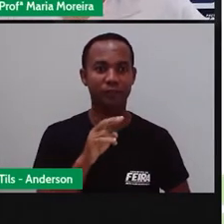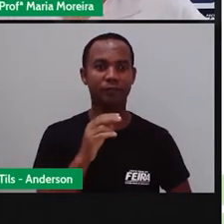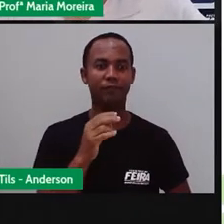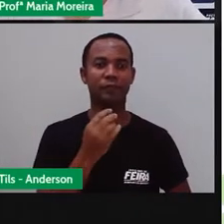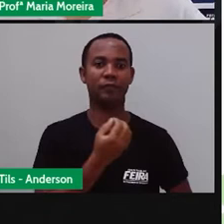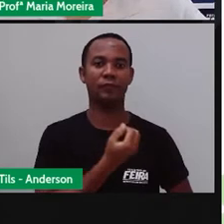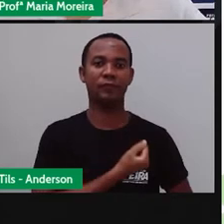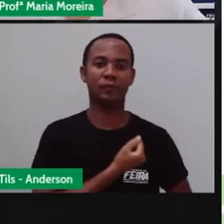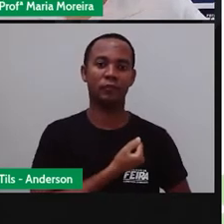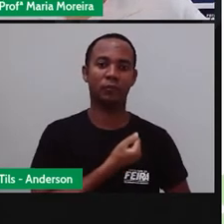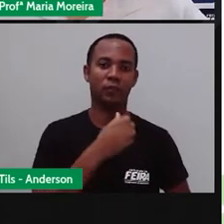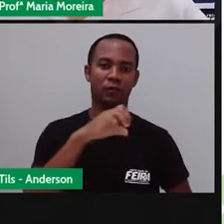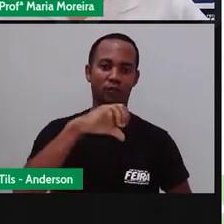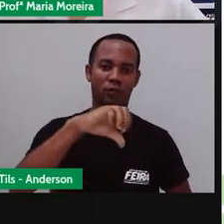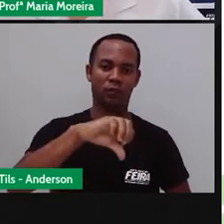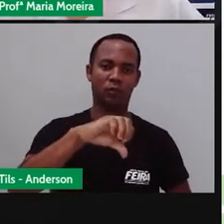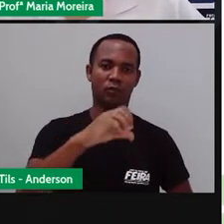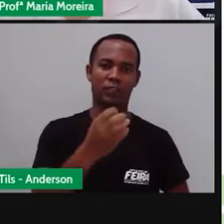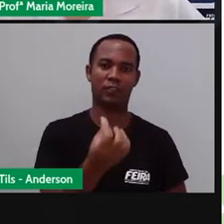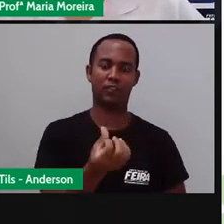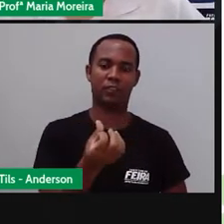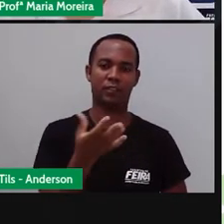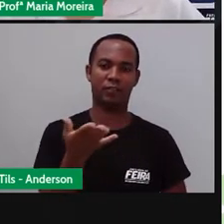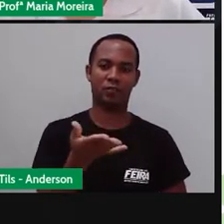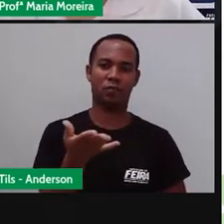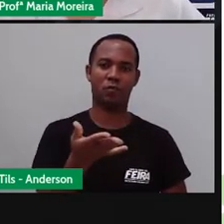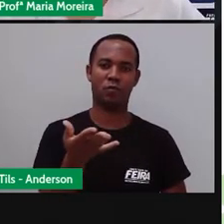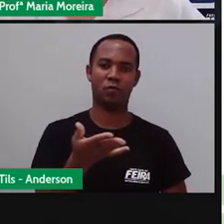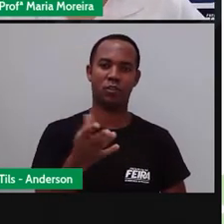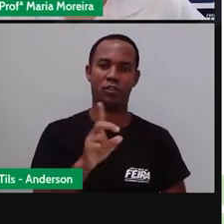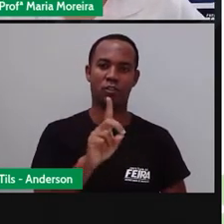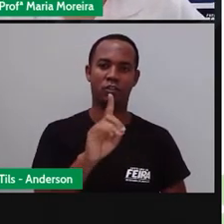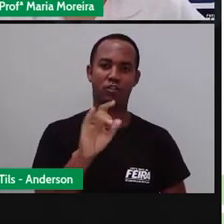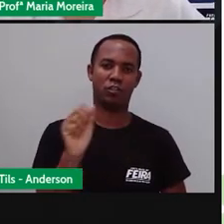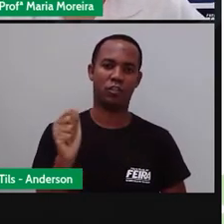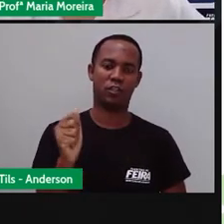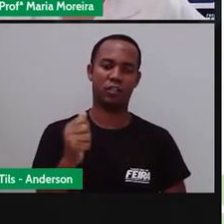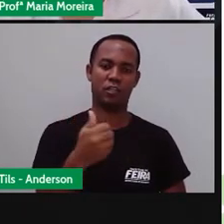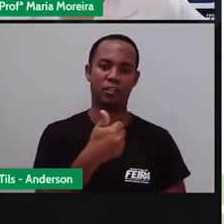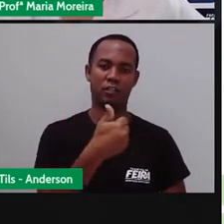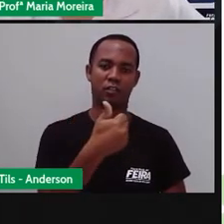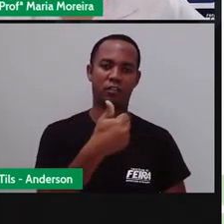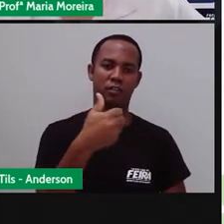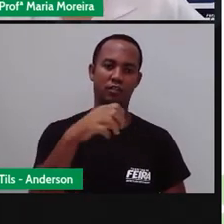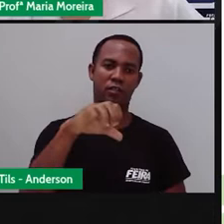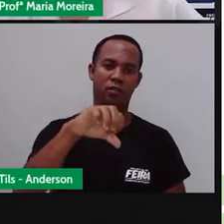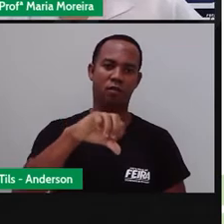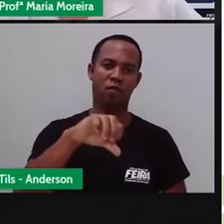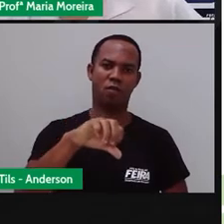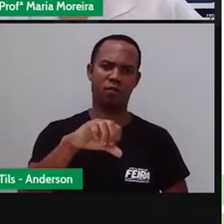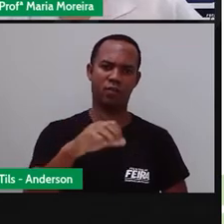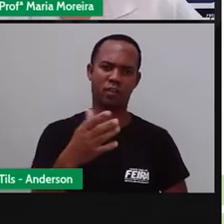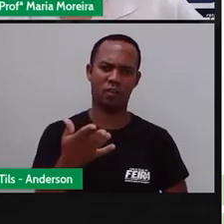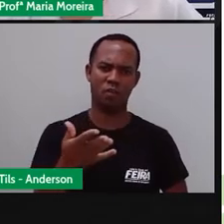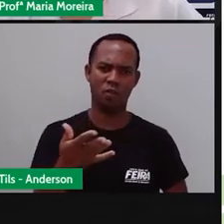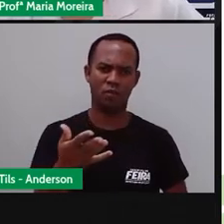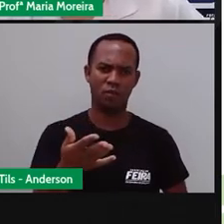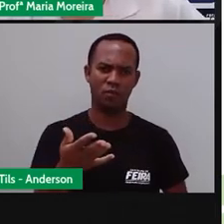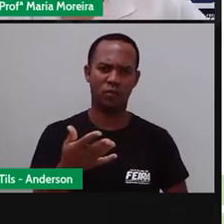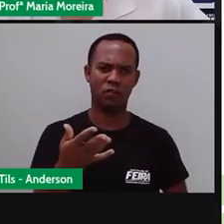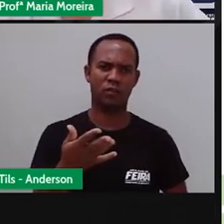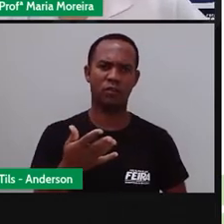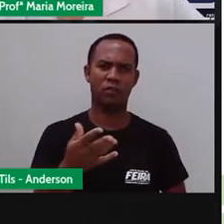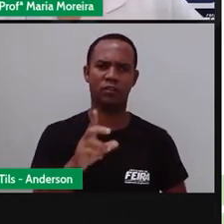número 96, né? Hoje, dia 19, não, a aula que tá errada, é a aula